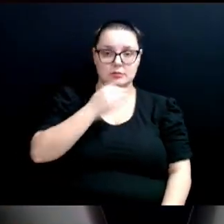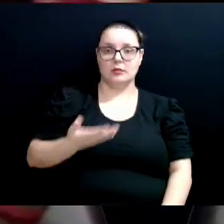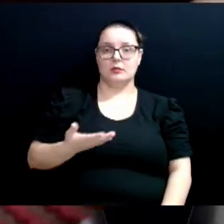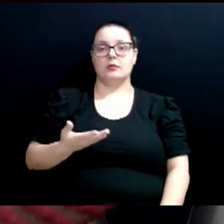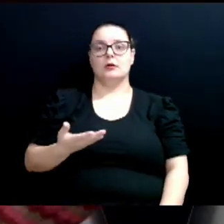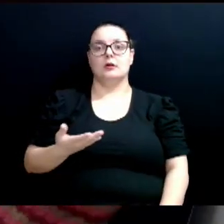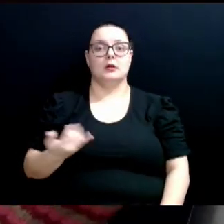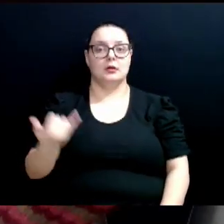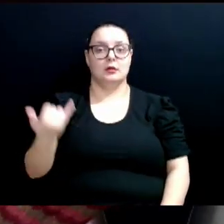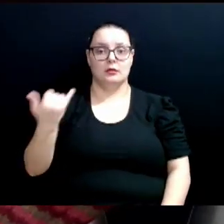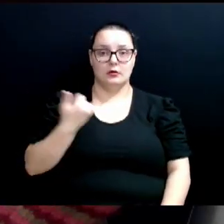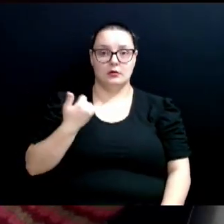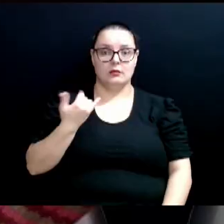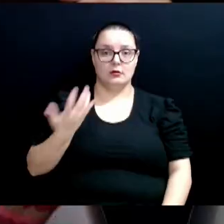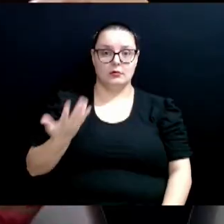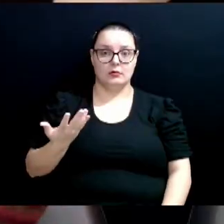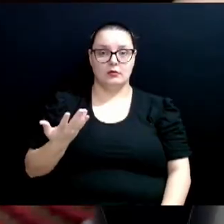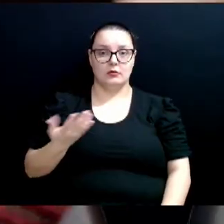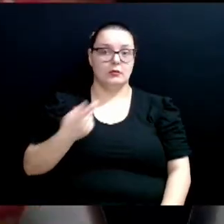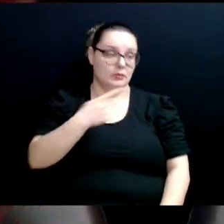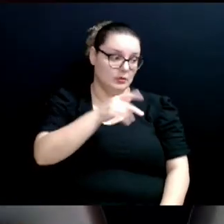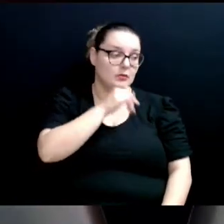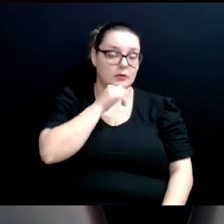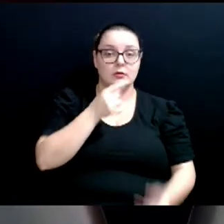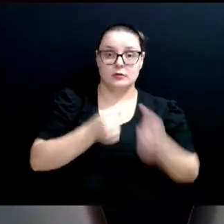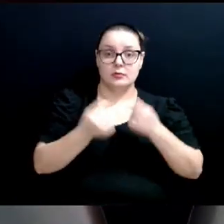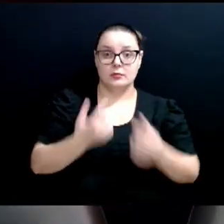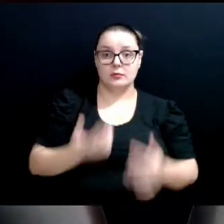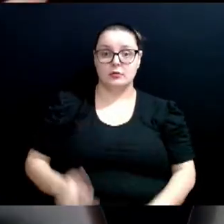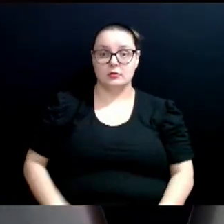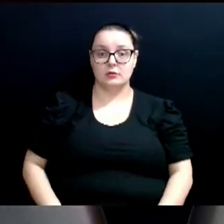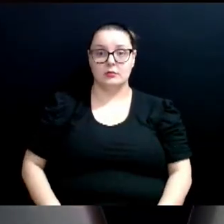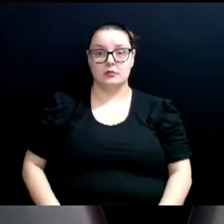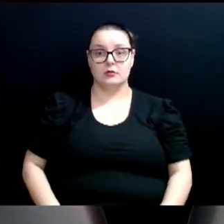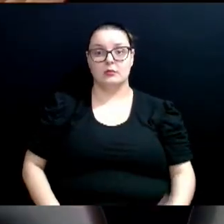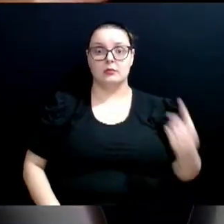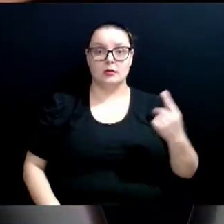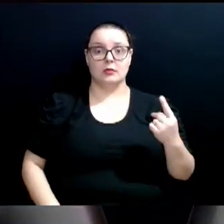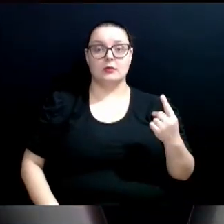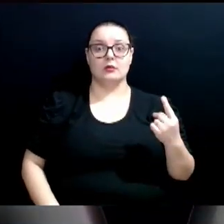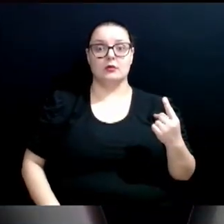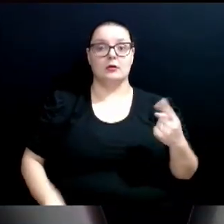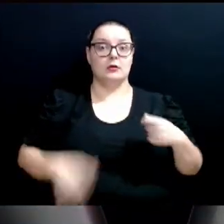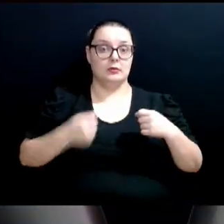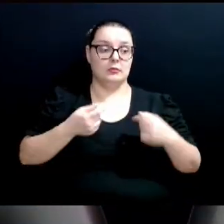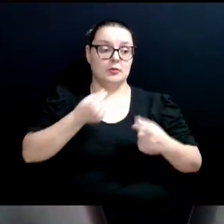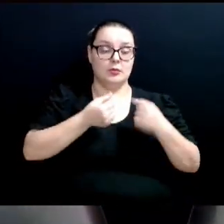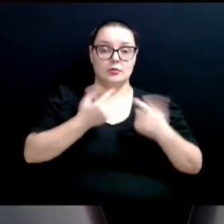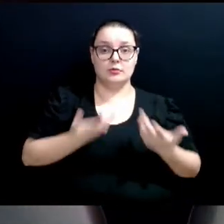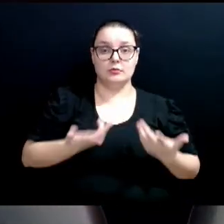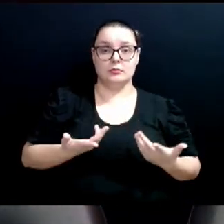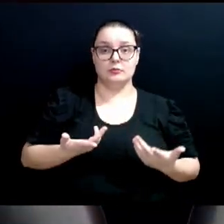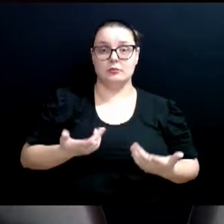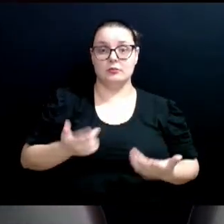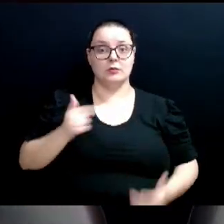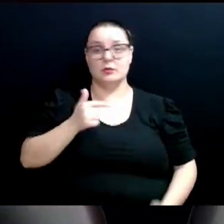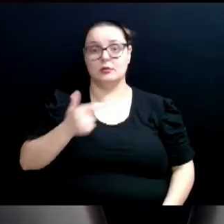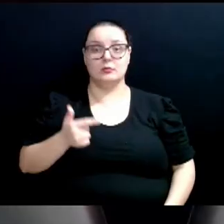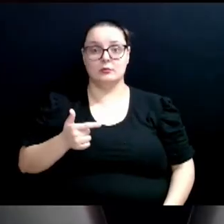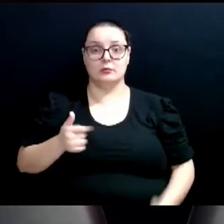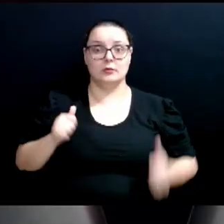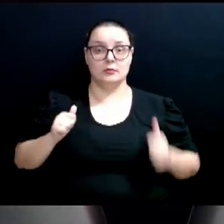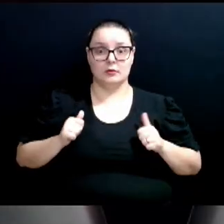que vamos pegar essa situação do dinheiro. Uhum, Ela vem, ela me fala que ela precisa do dinheiro e eu não tenho uma reação. Dependendo da